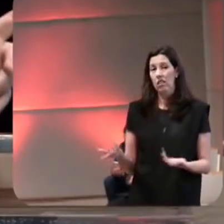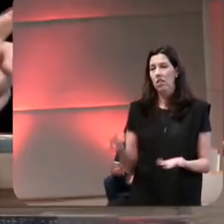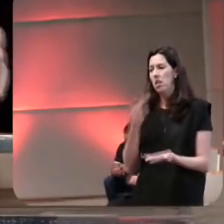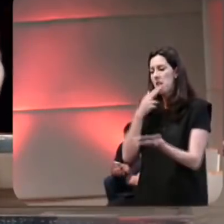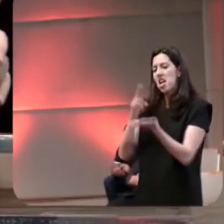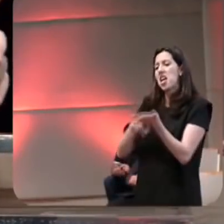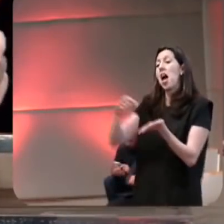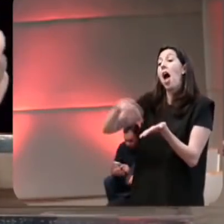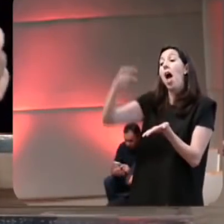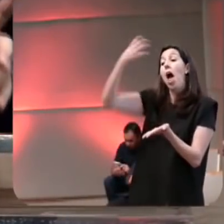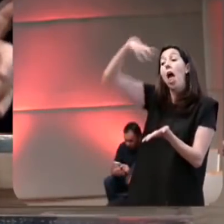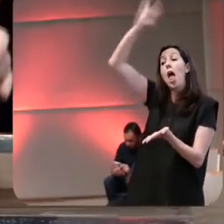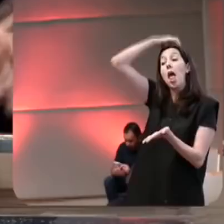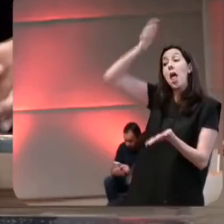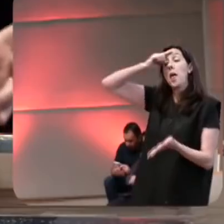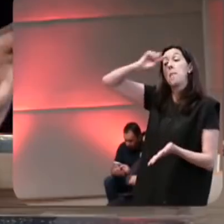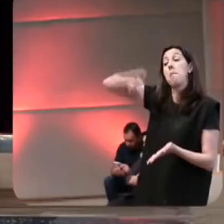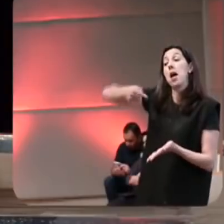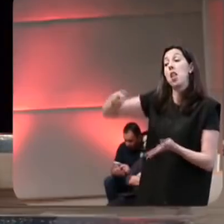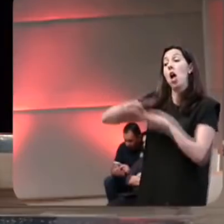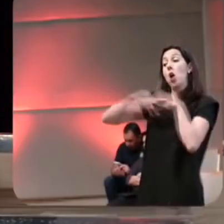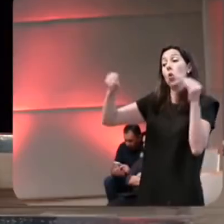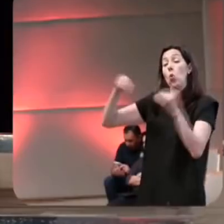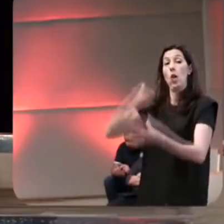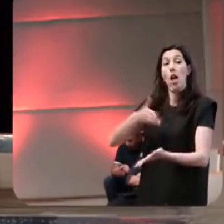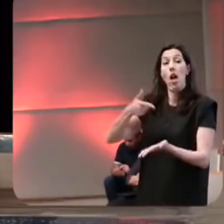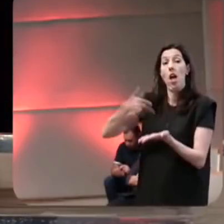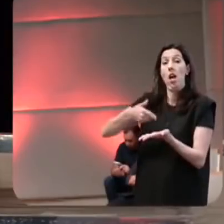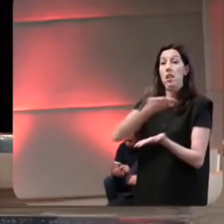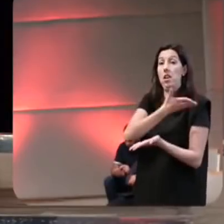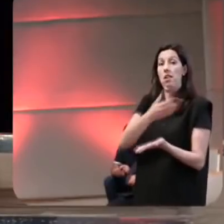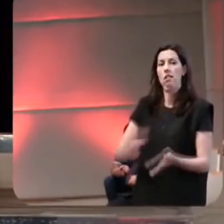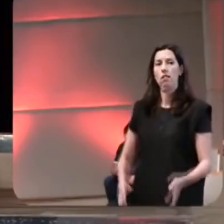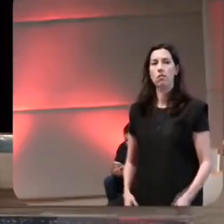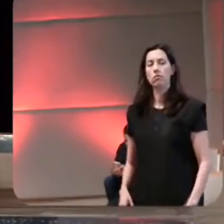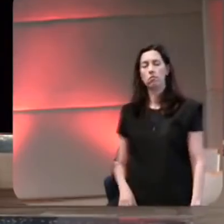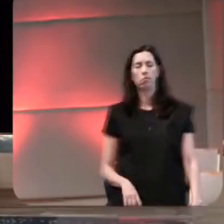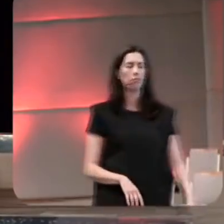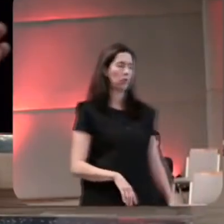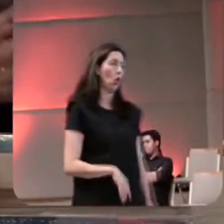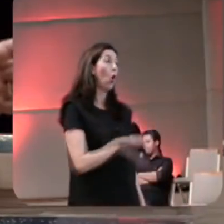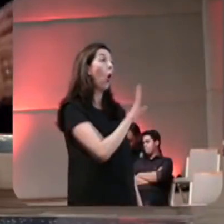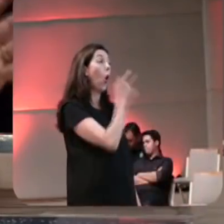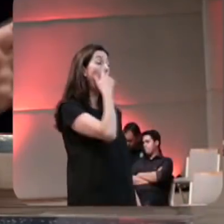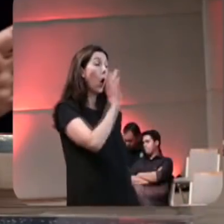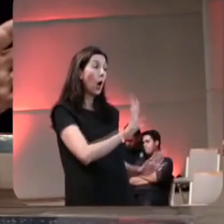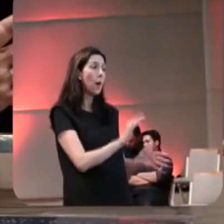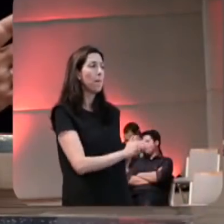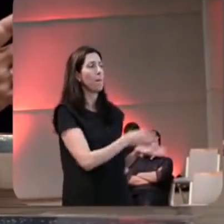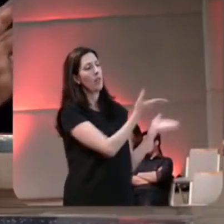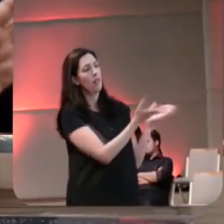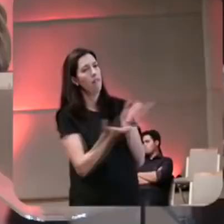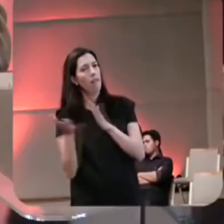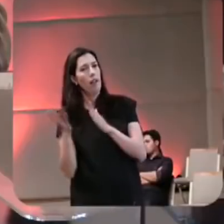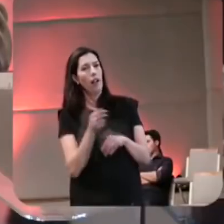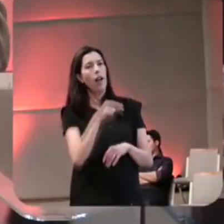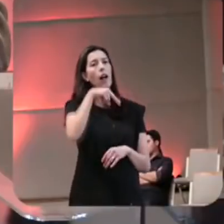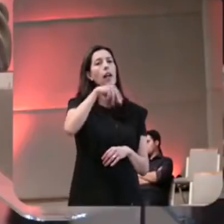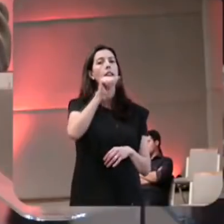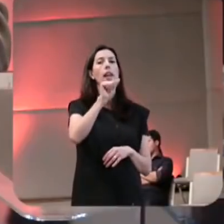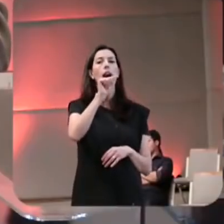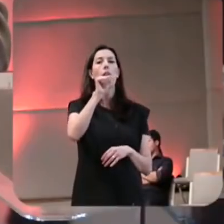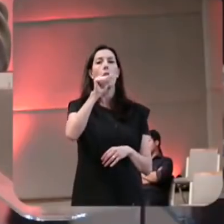com Eliseu, porque Deus tem manifestado o seu poder através desse profeta. E então ele manda Naamã e a sua comitiva falar